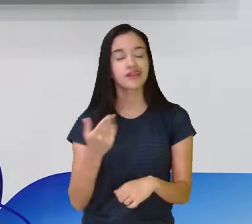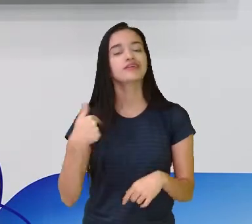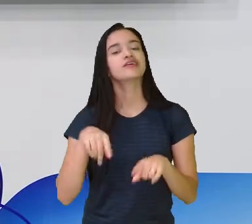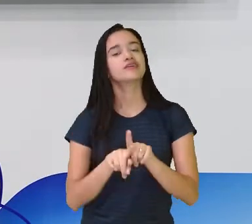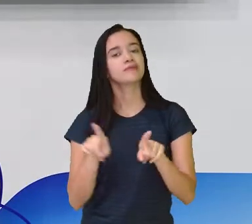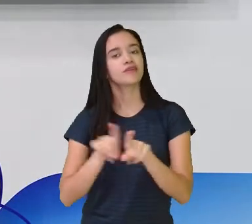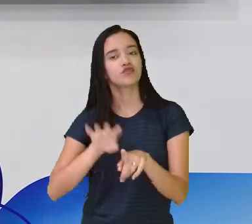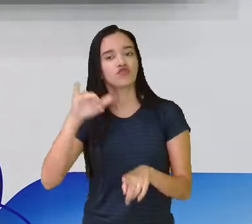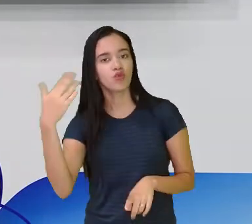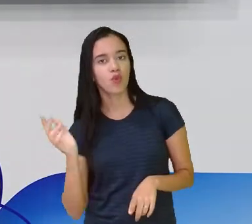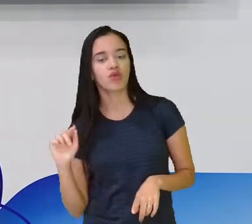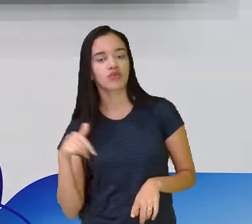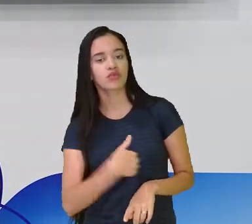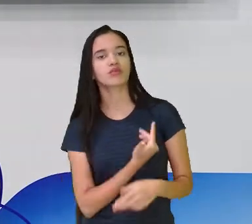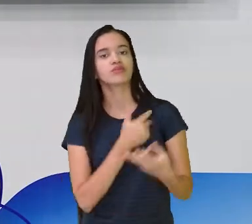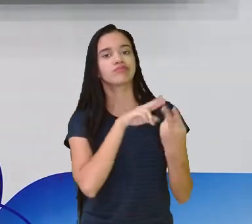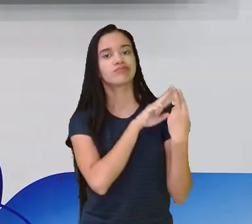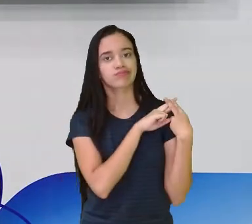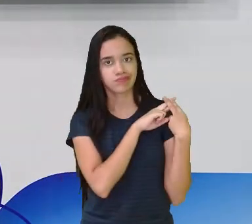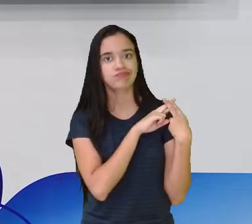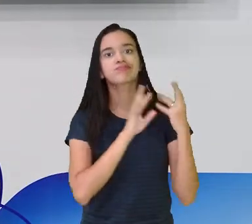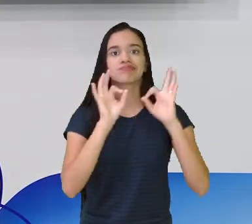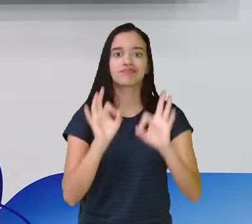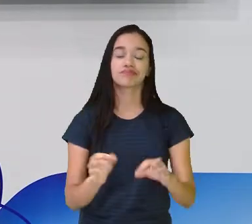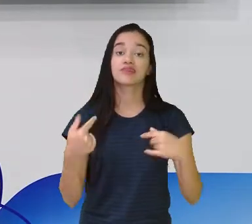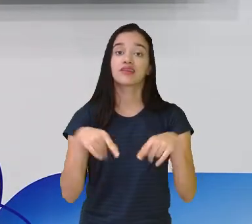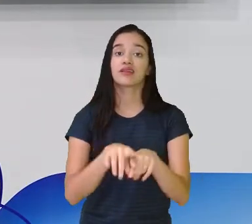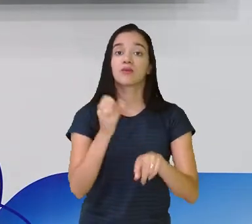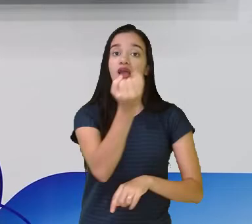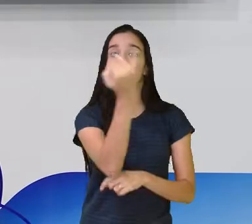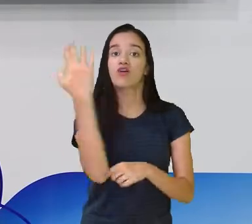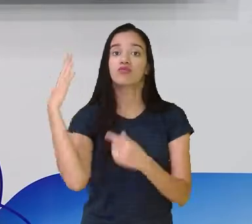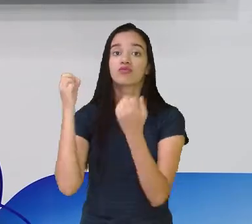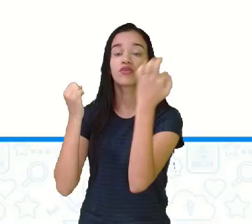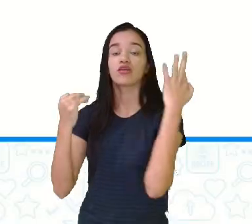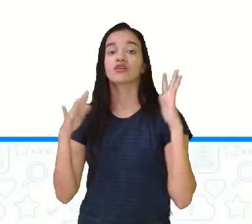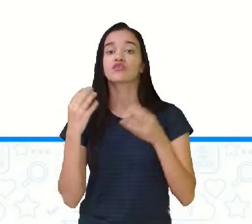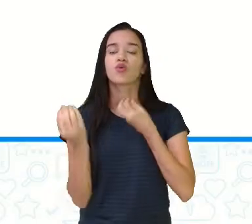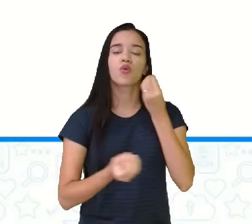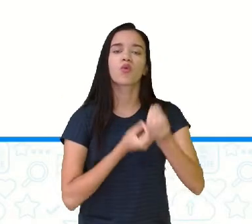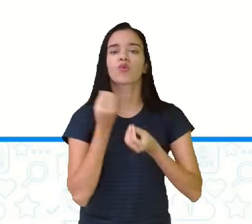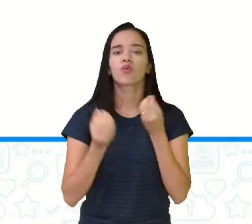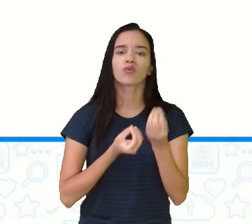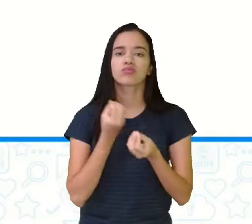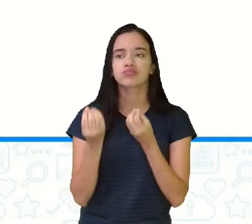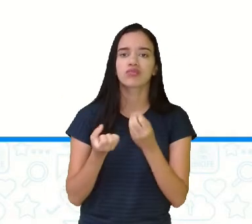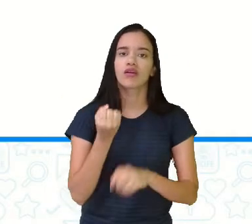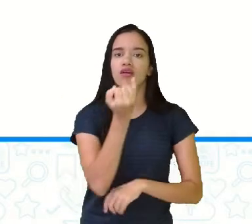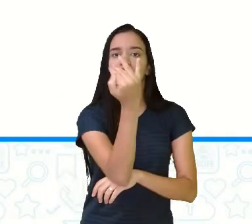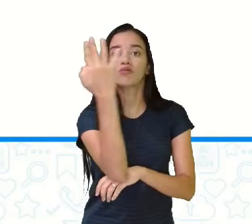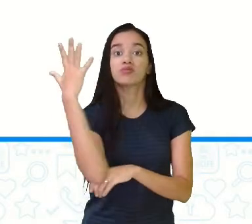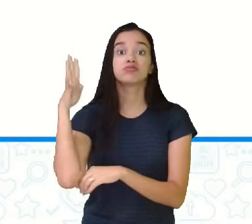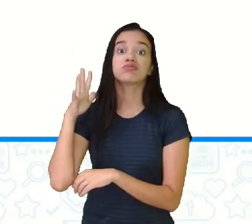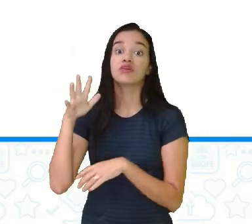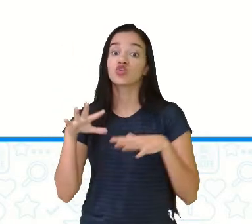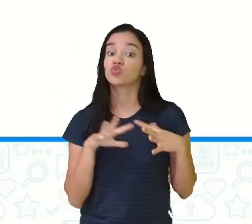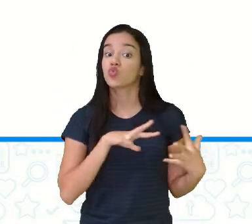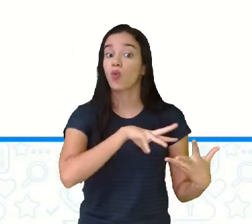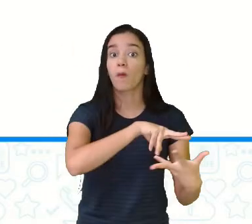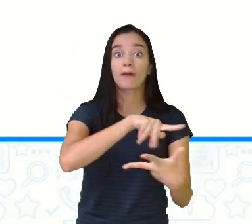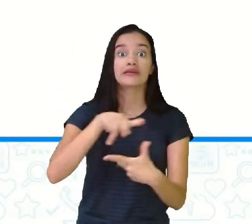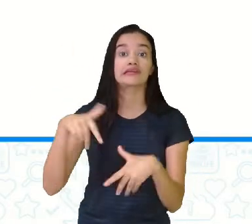claro, a gente tem muita responsabilidade nisso. Então, a floresta amazônica é considerada a maior floresta tropical